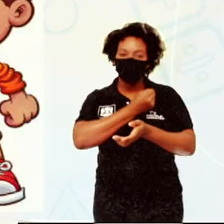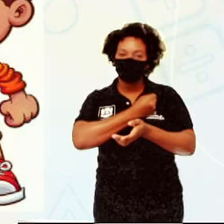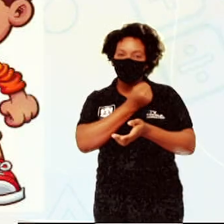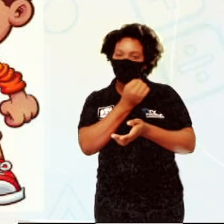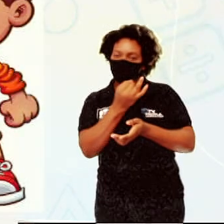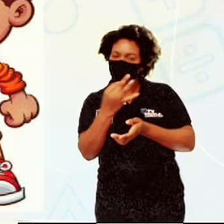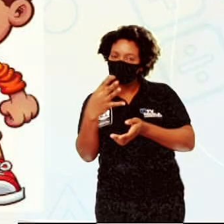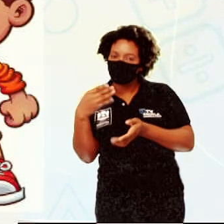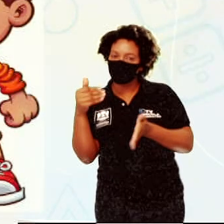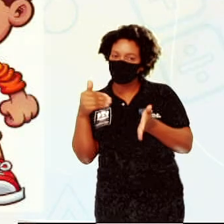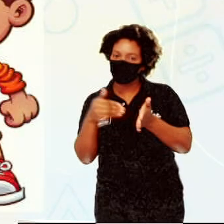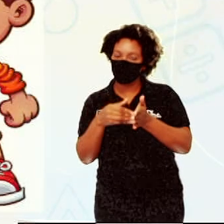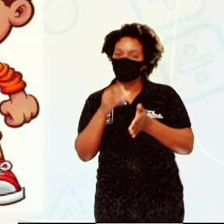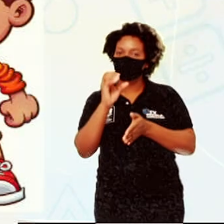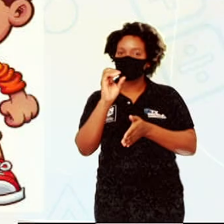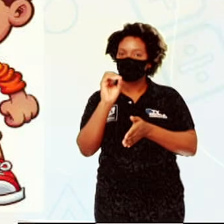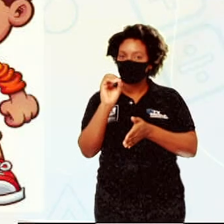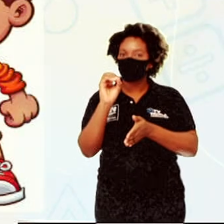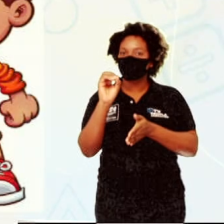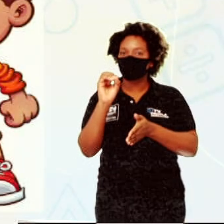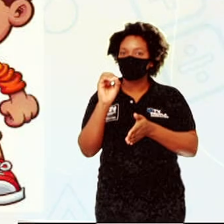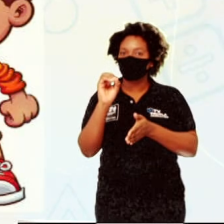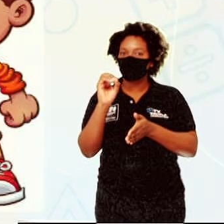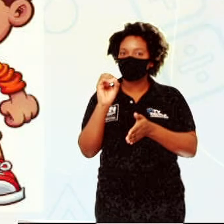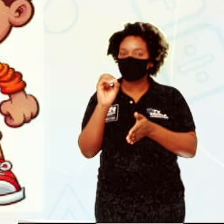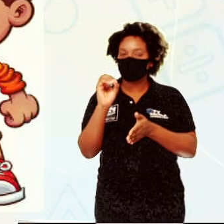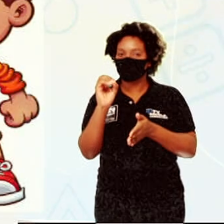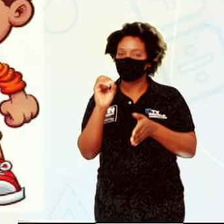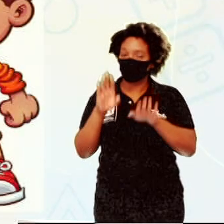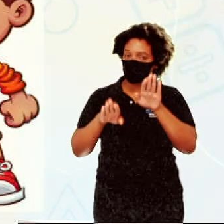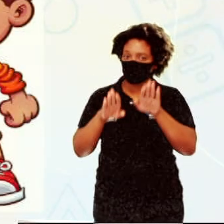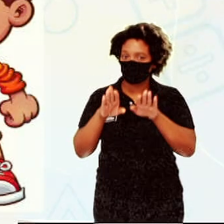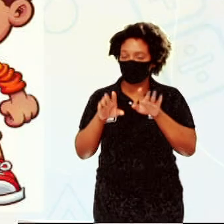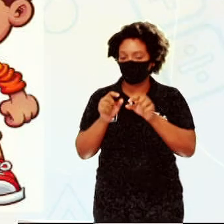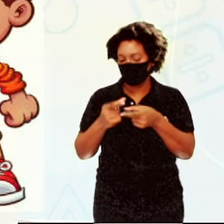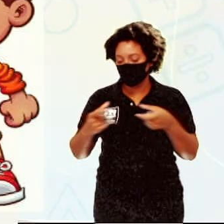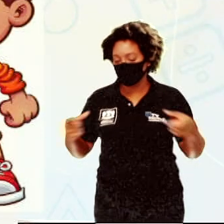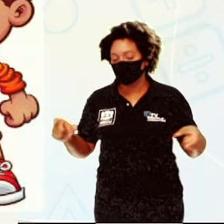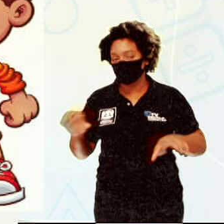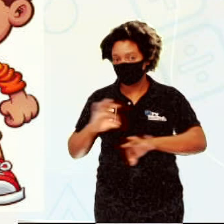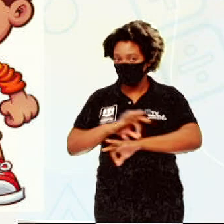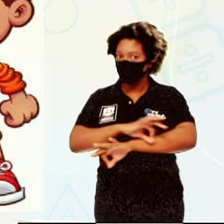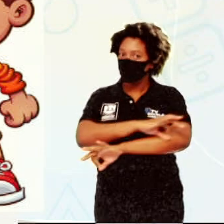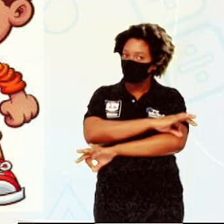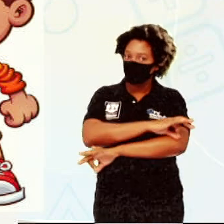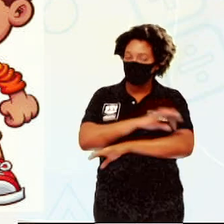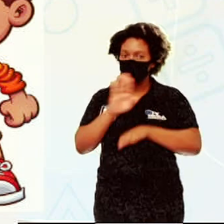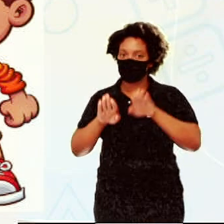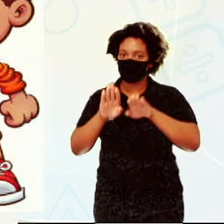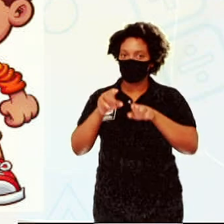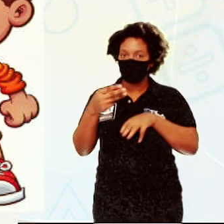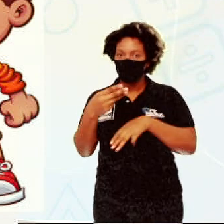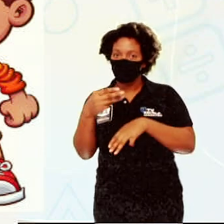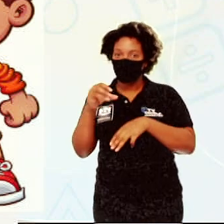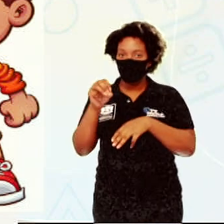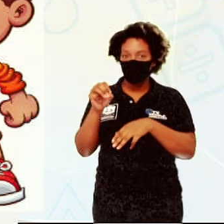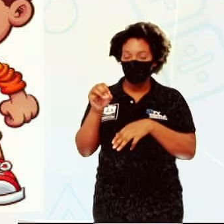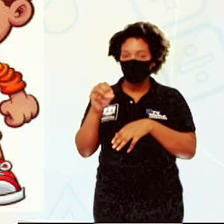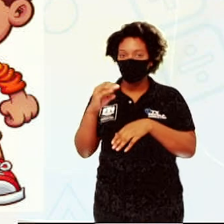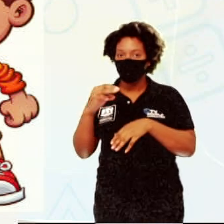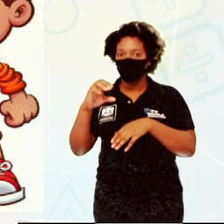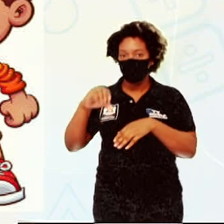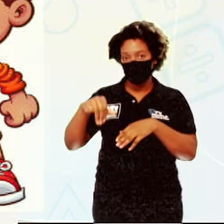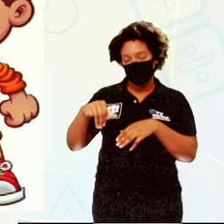Do 0 até... Depende do tamanho da régua, né? Pode ser de 30 centímetros, pode ser